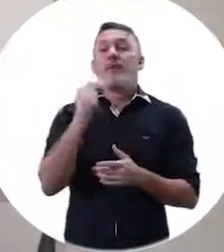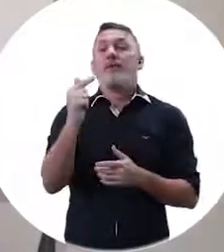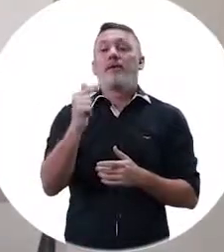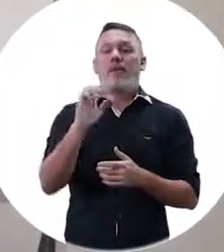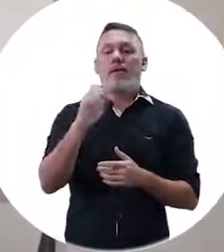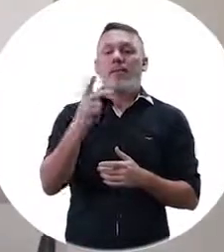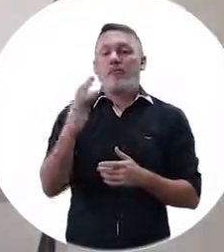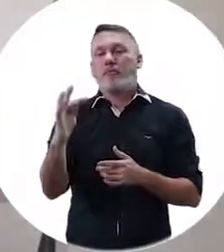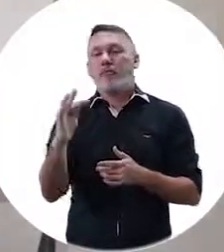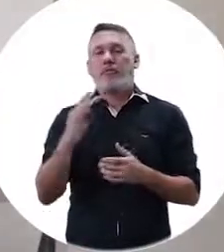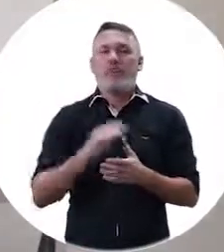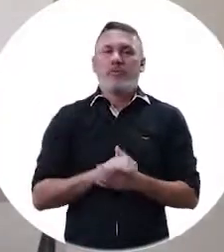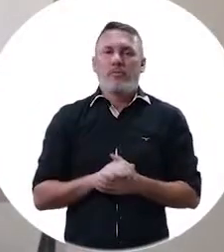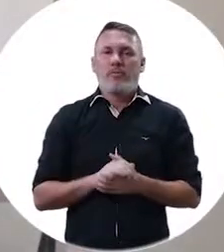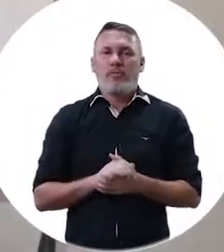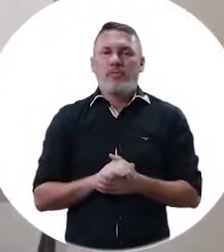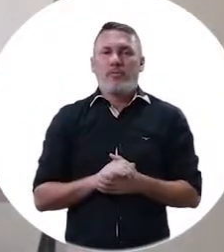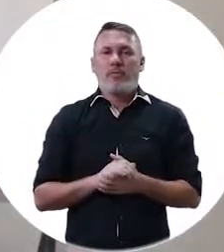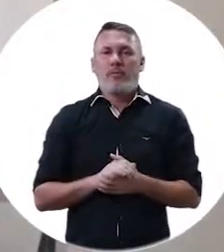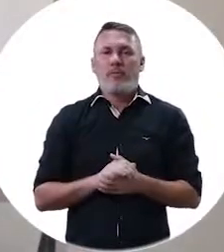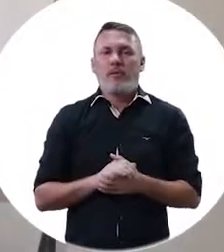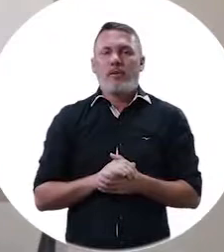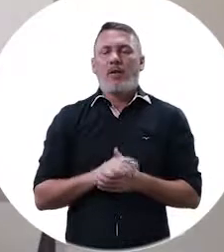7, ept.